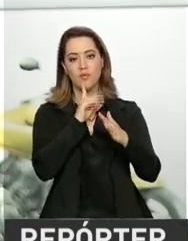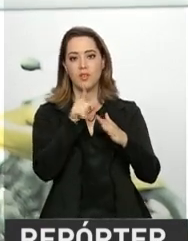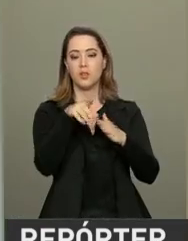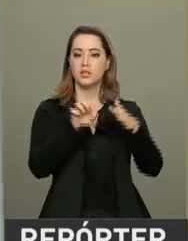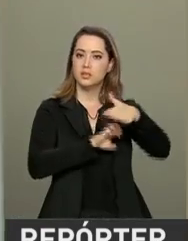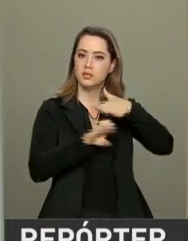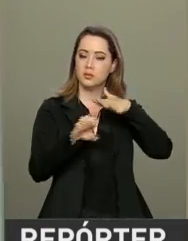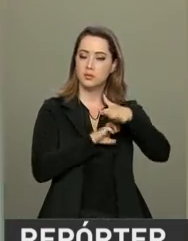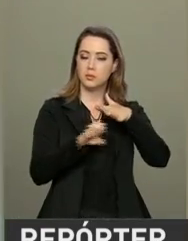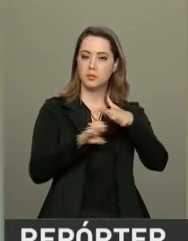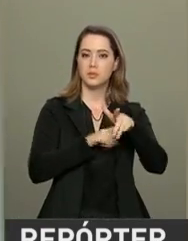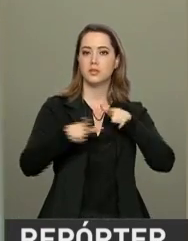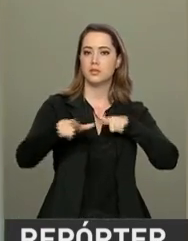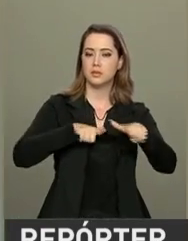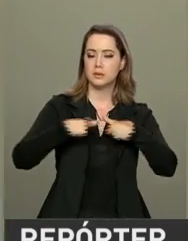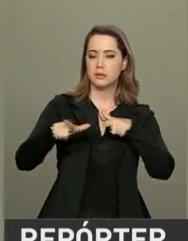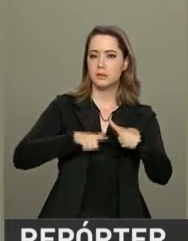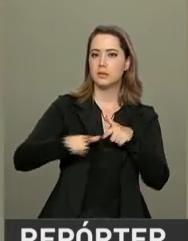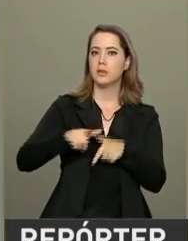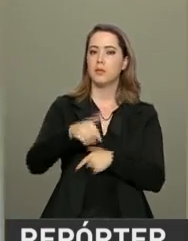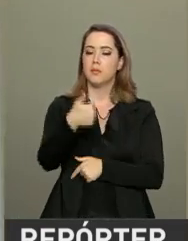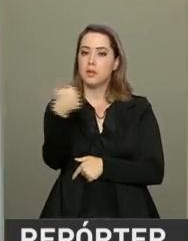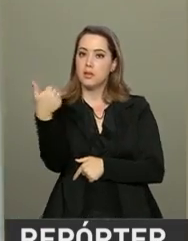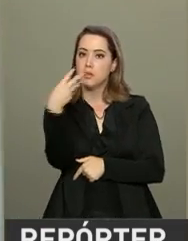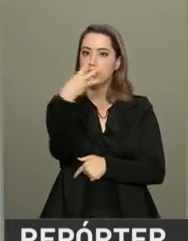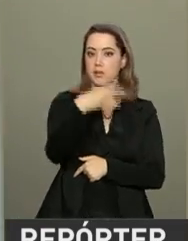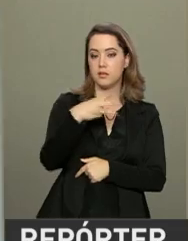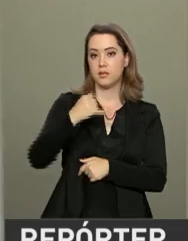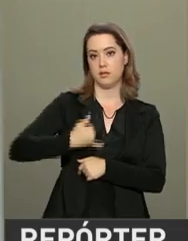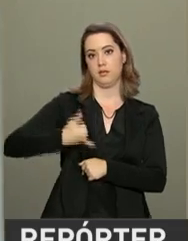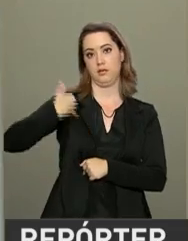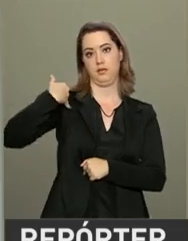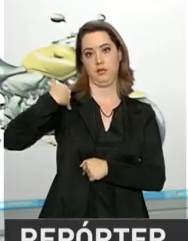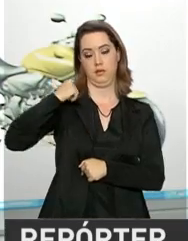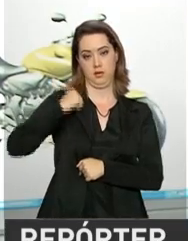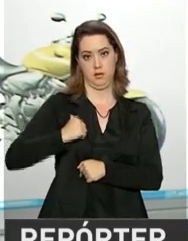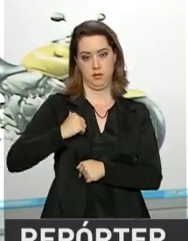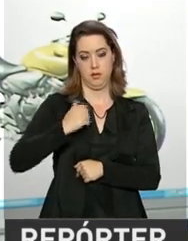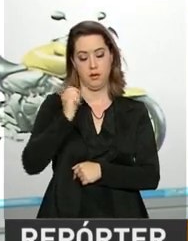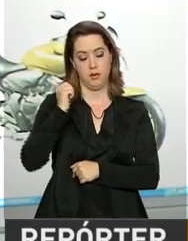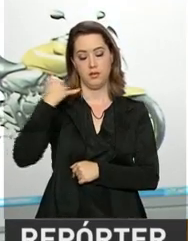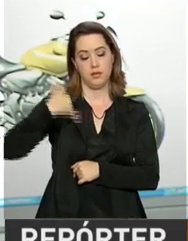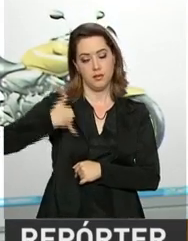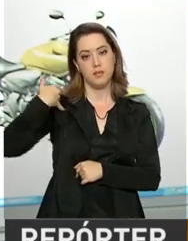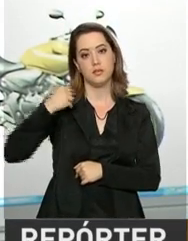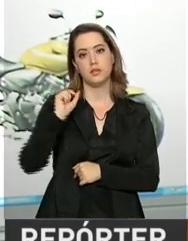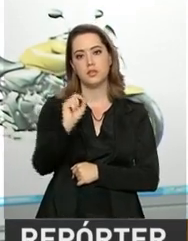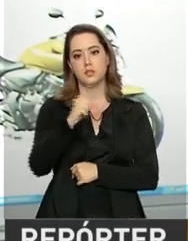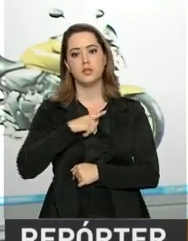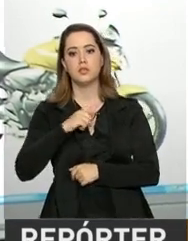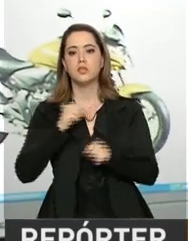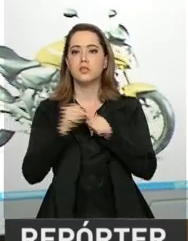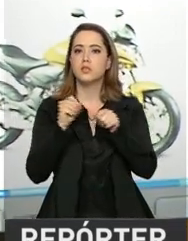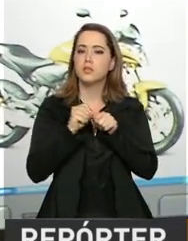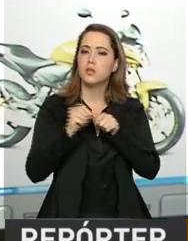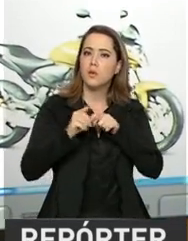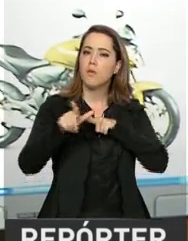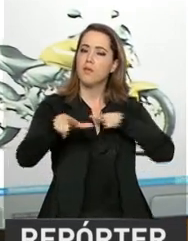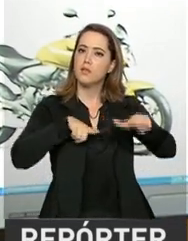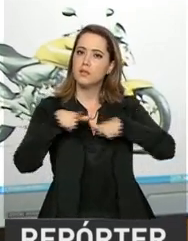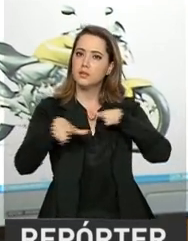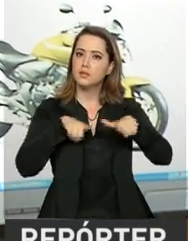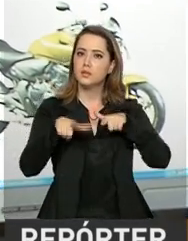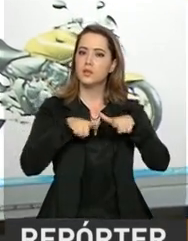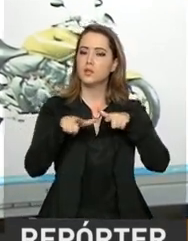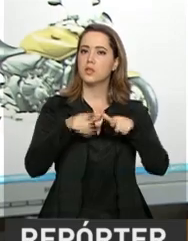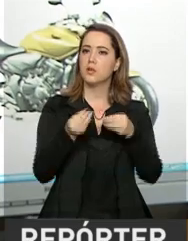anos a deficiência intelectual do office boy nunca comprometeu o trabalho a maioria dos serviços que eu faço é é mais